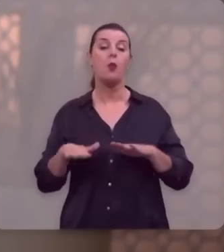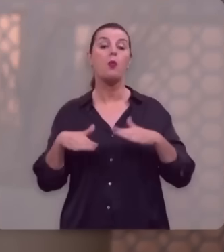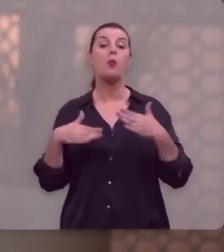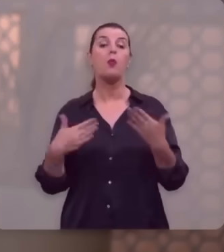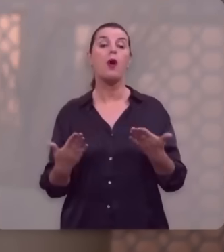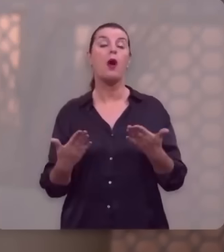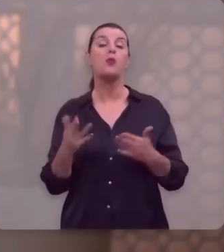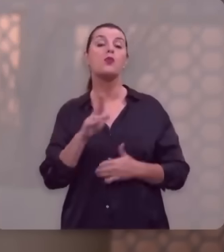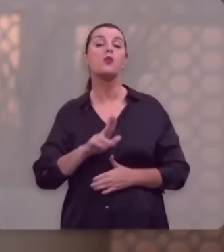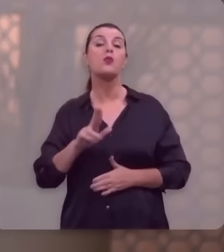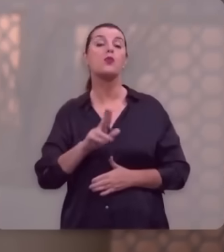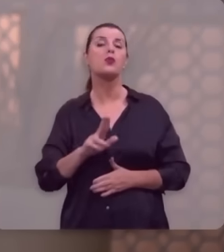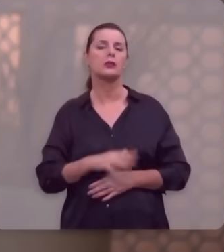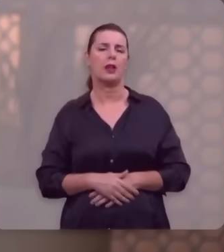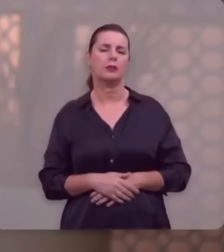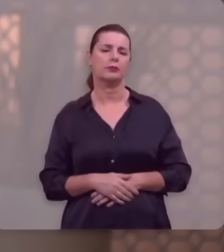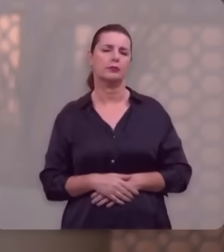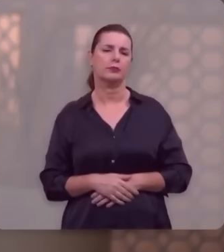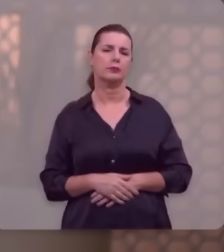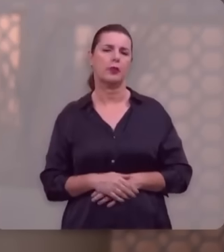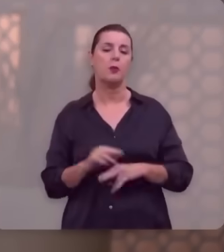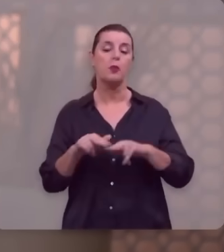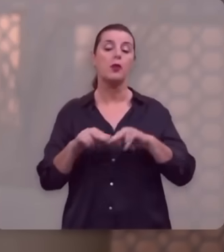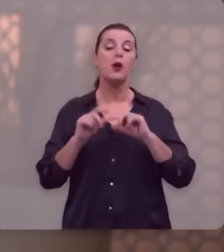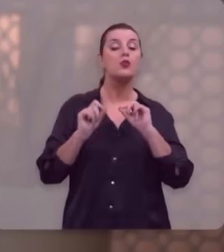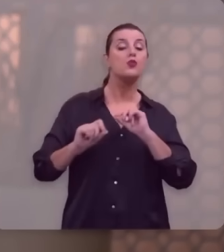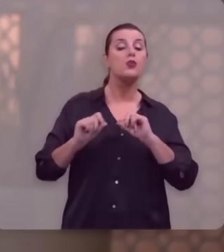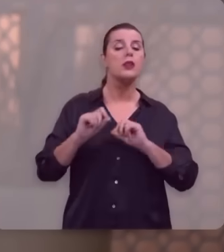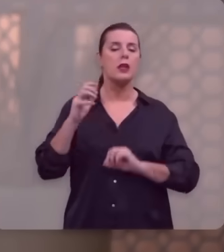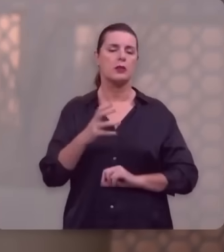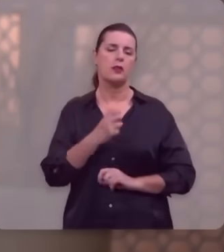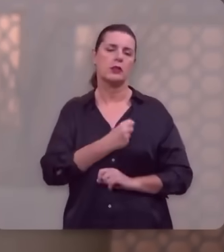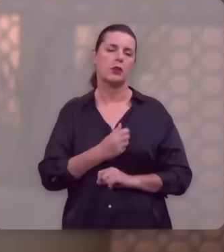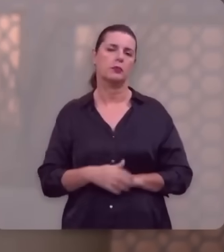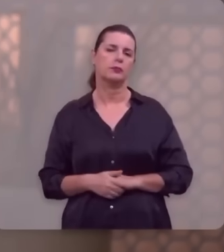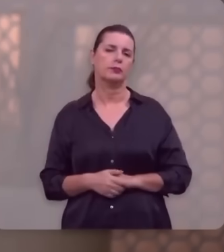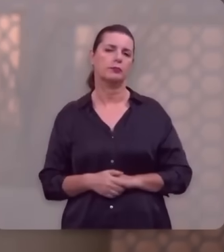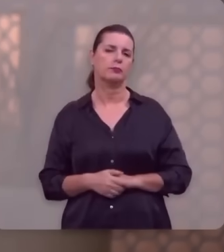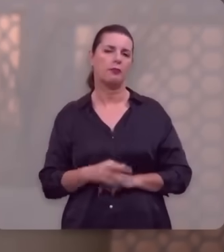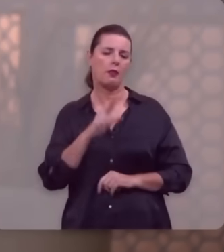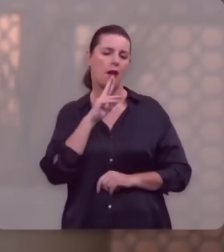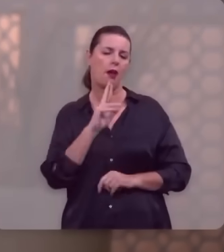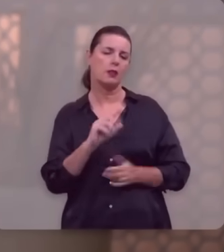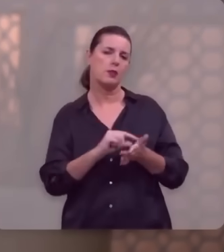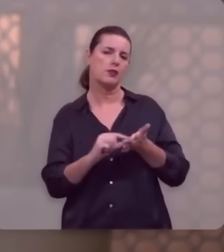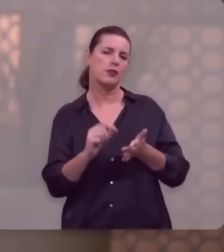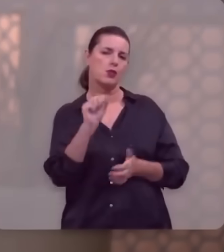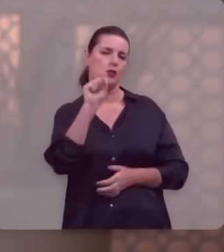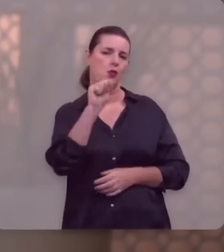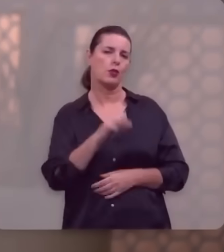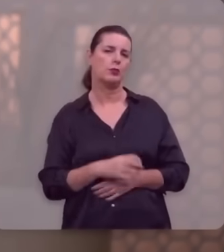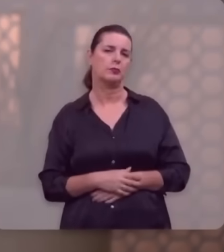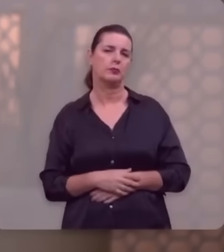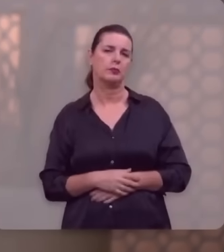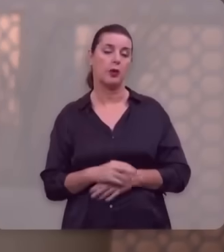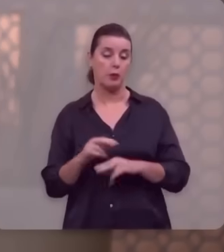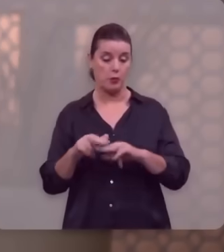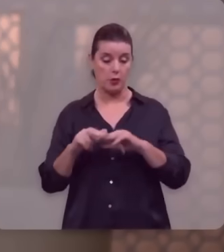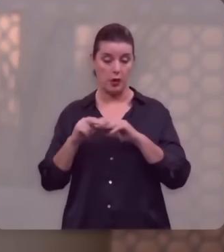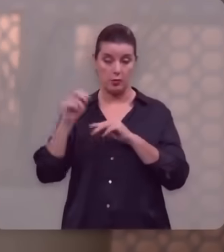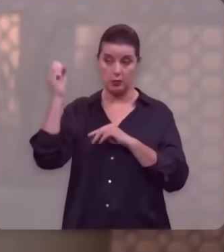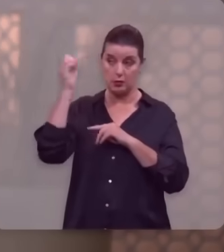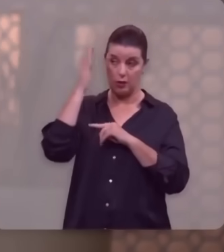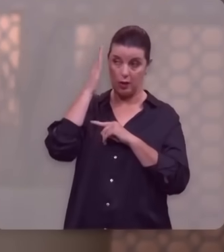causa instrumental da salvação e a resposta está no Versículo 8 pela graça